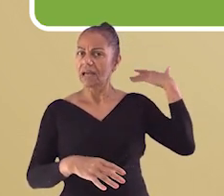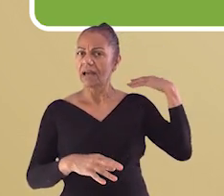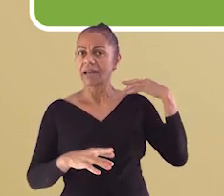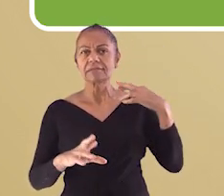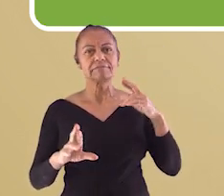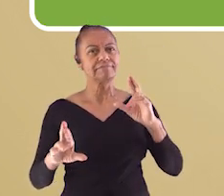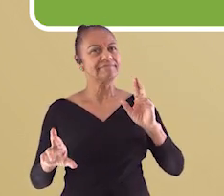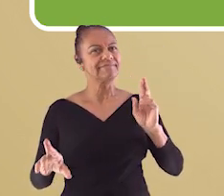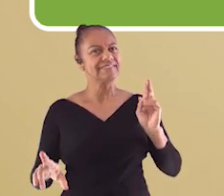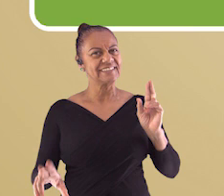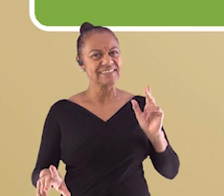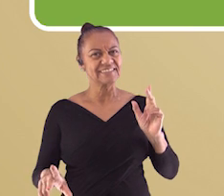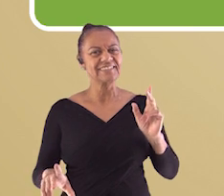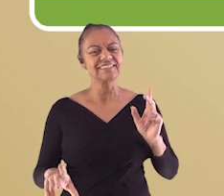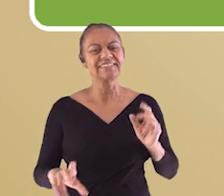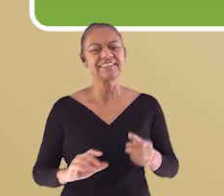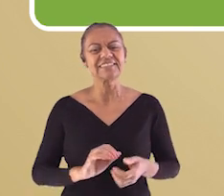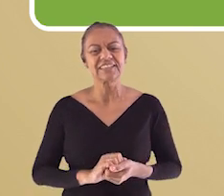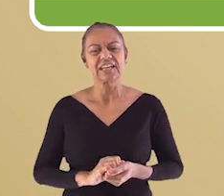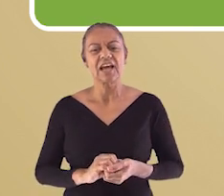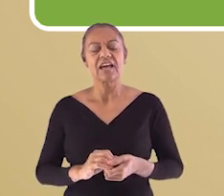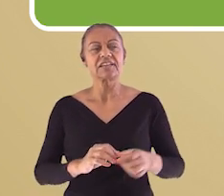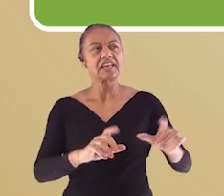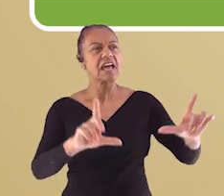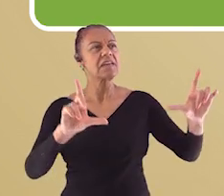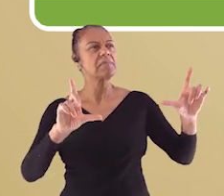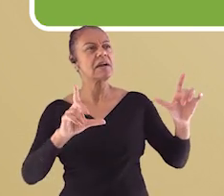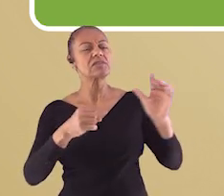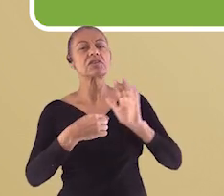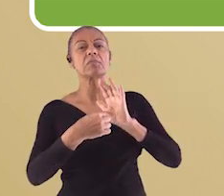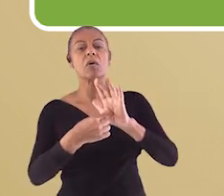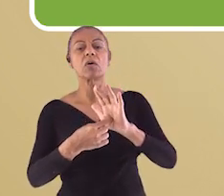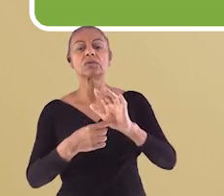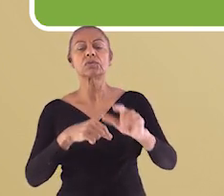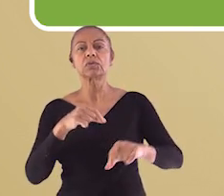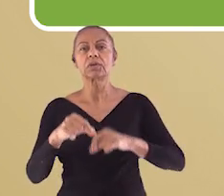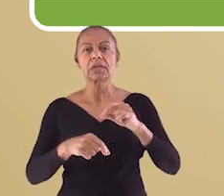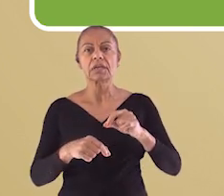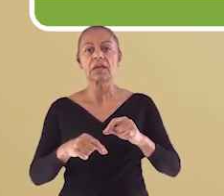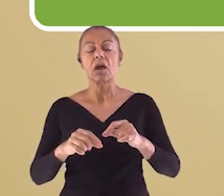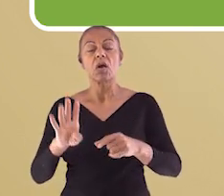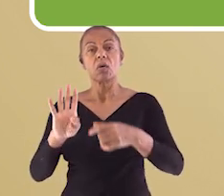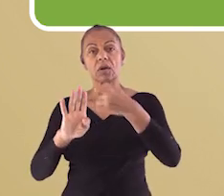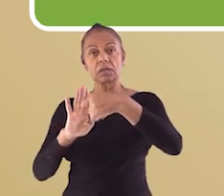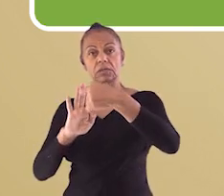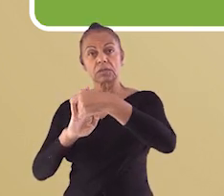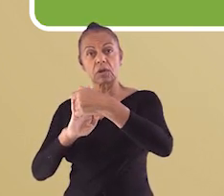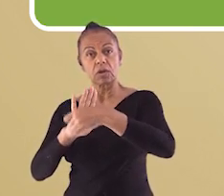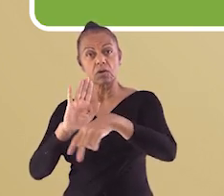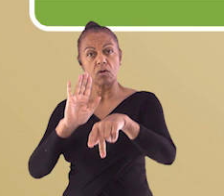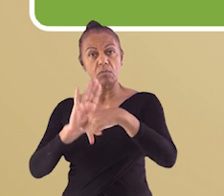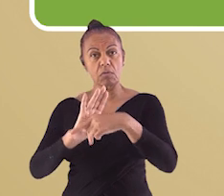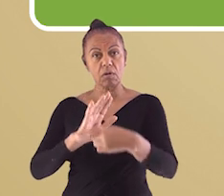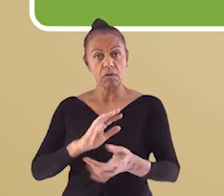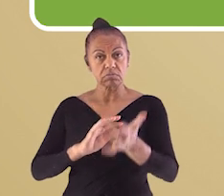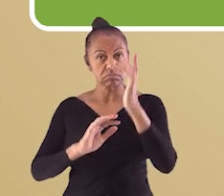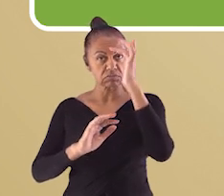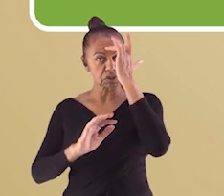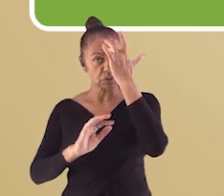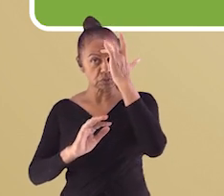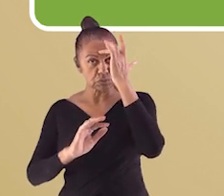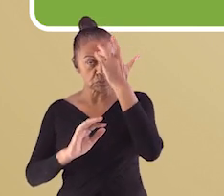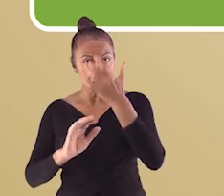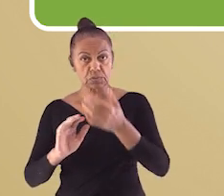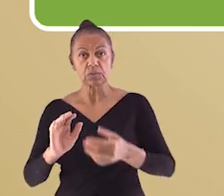mesma maneira. Temos aqui na imagem que aparece para vocês o calendário hindu, islâmico e asteca. Então, que